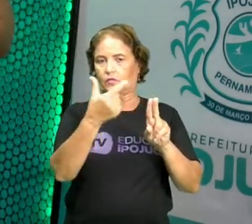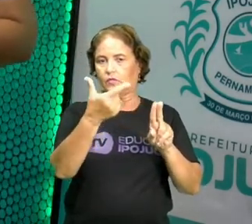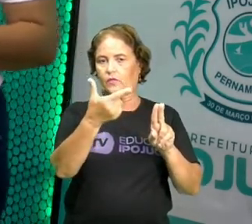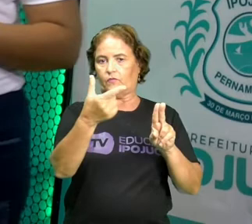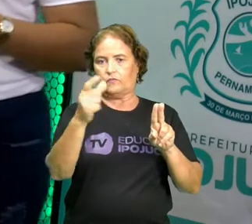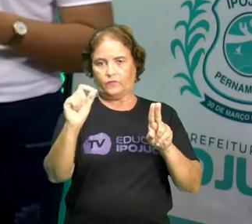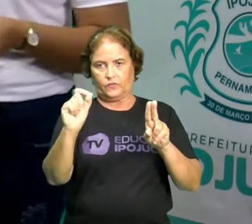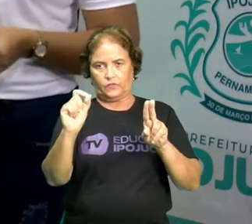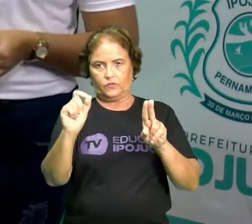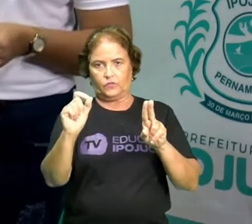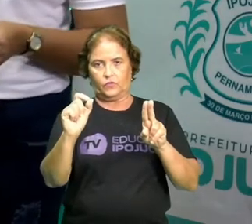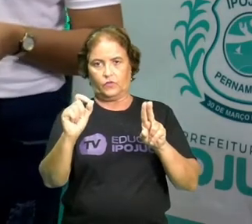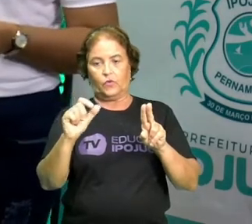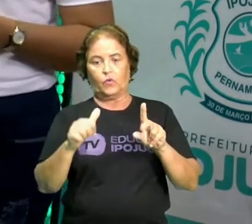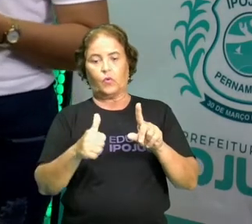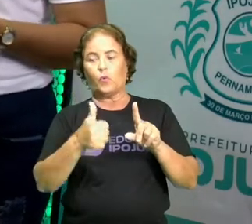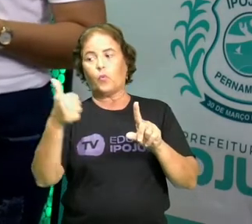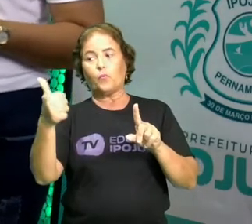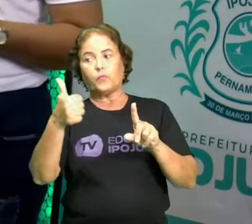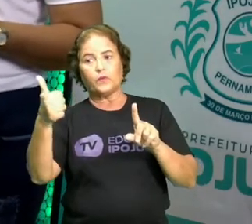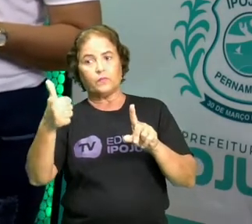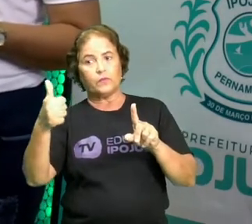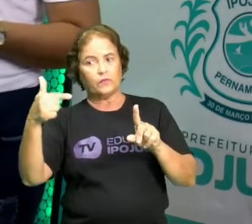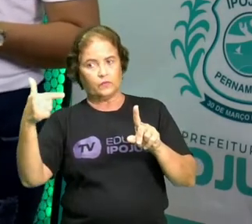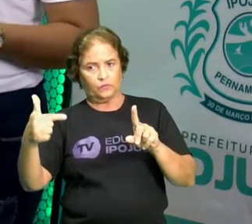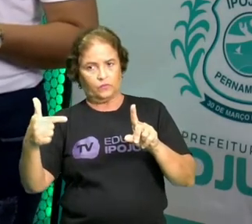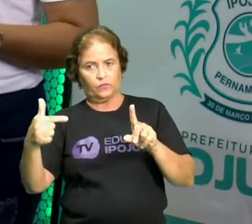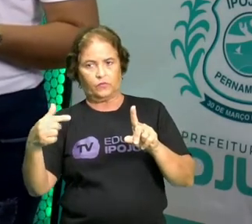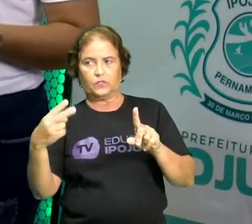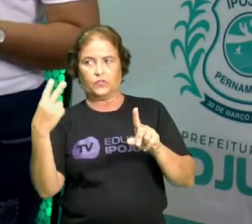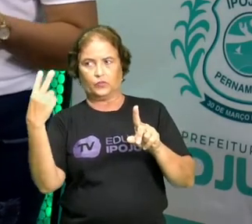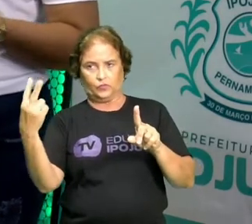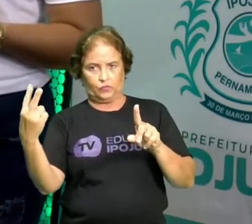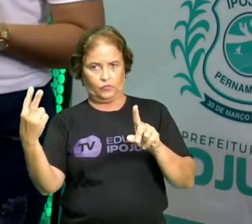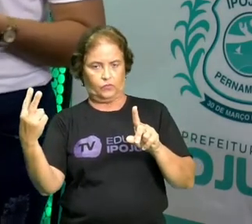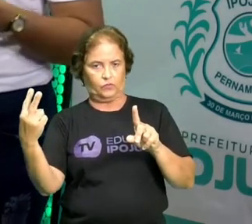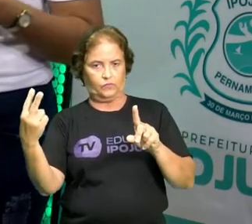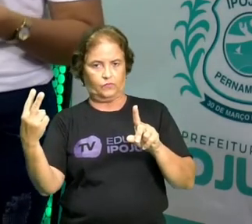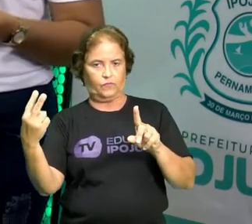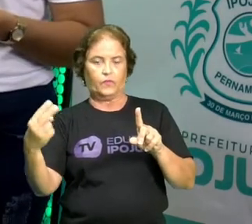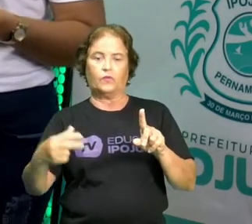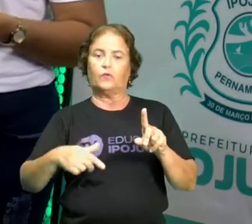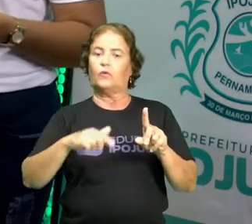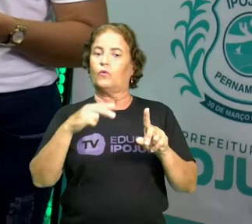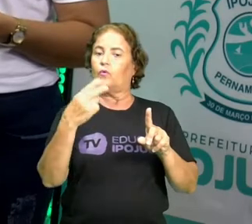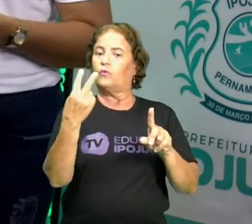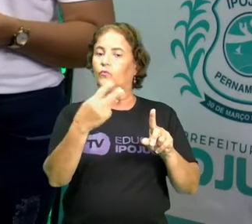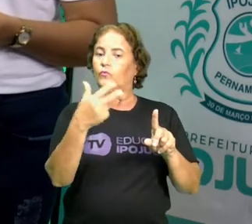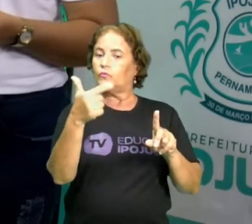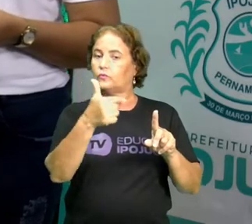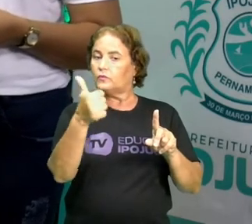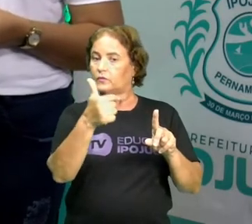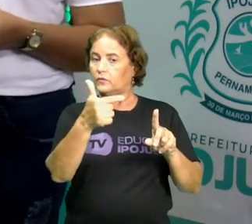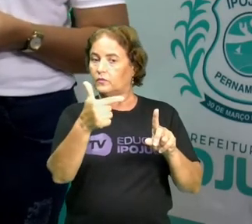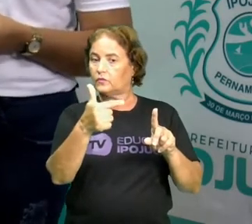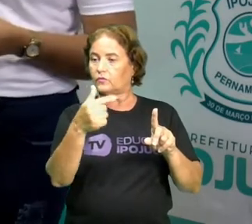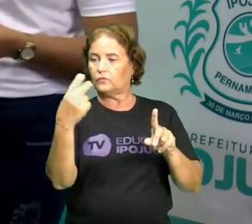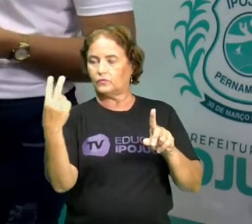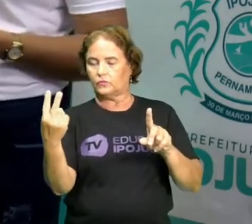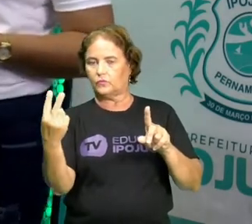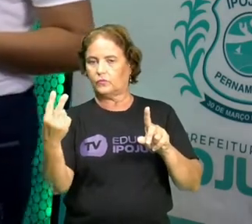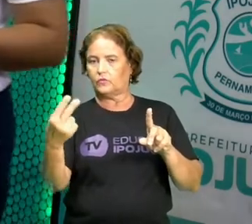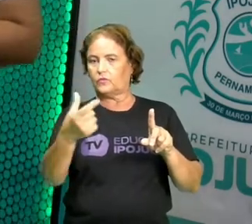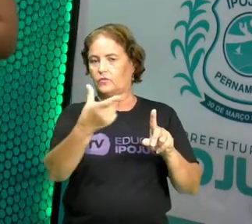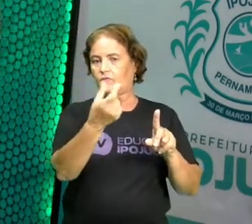O primeiro 2 tem o valor 2 normal, que é o das unidades. Próximos 2 tem o valor 20, porque ele está representando duas